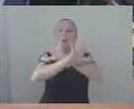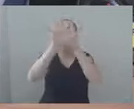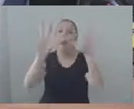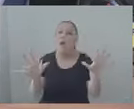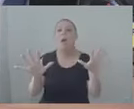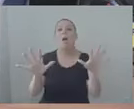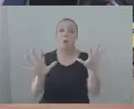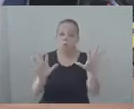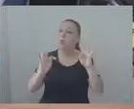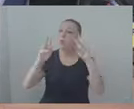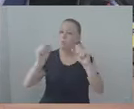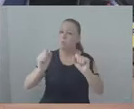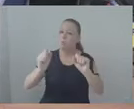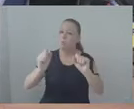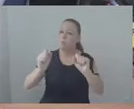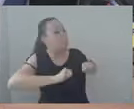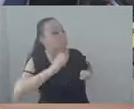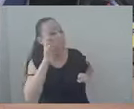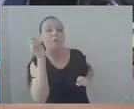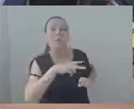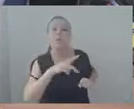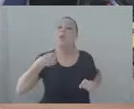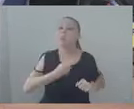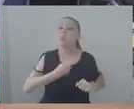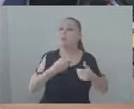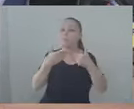colocamos à disposição para aqueles projetos que nós falamos.